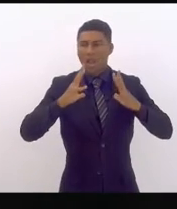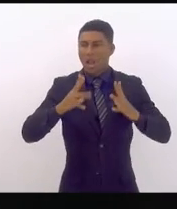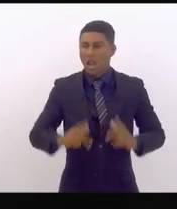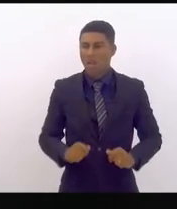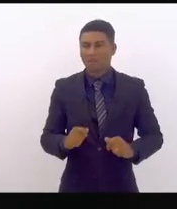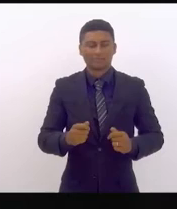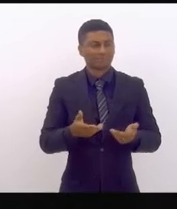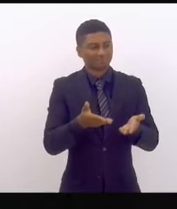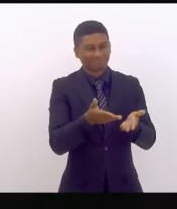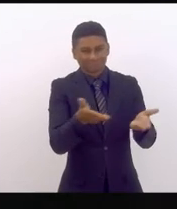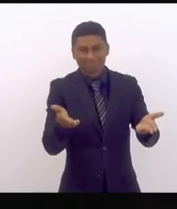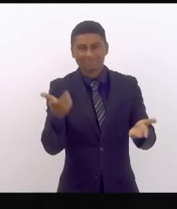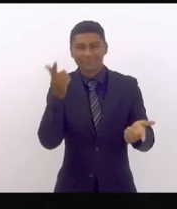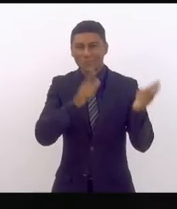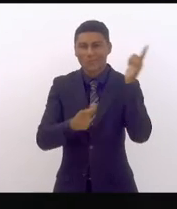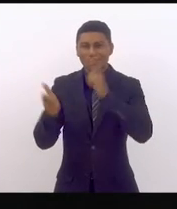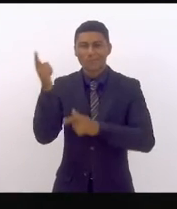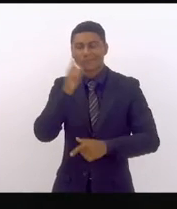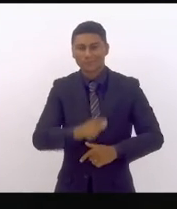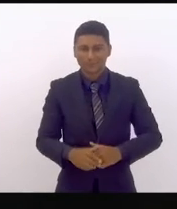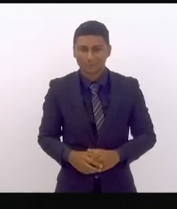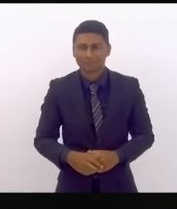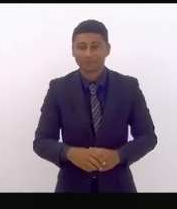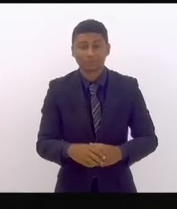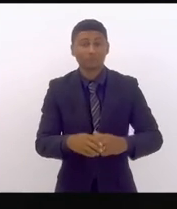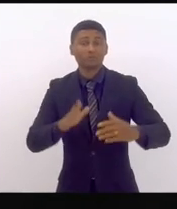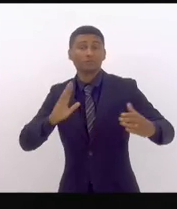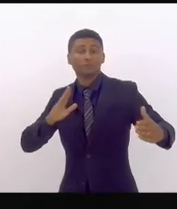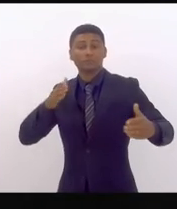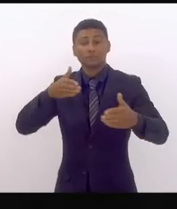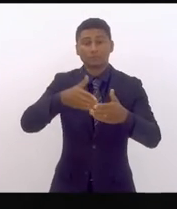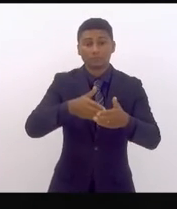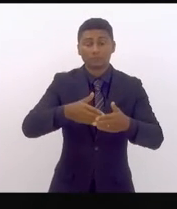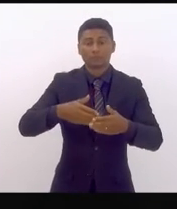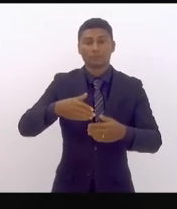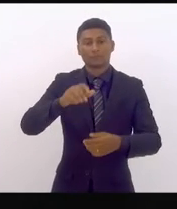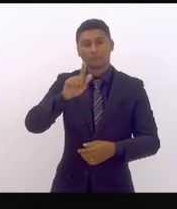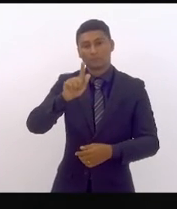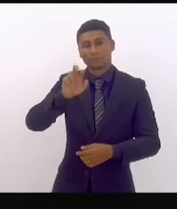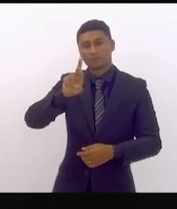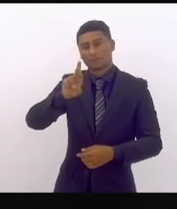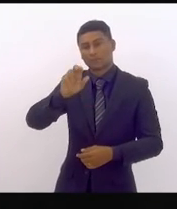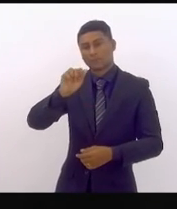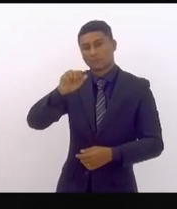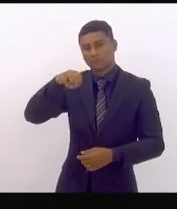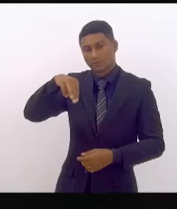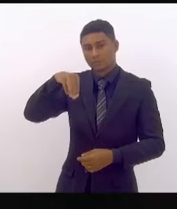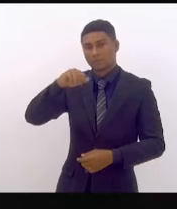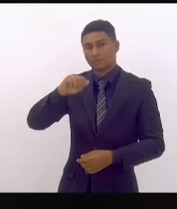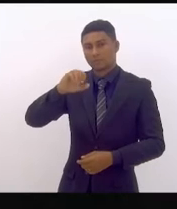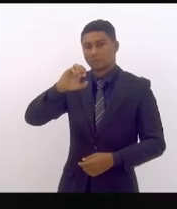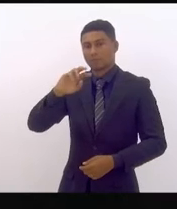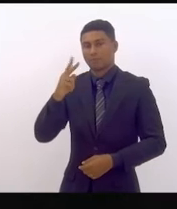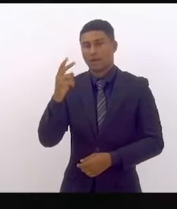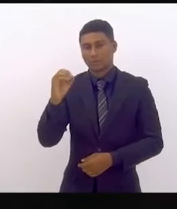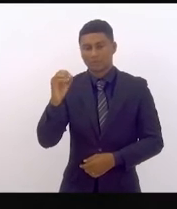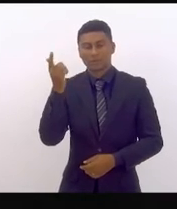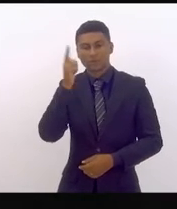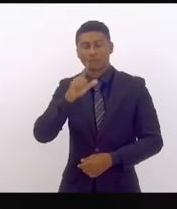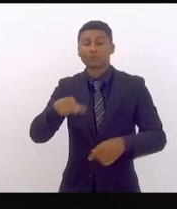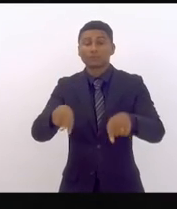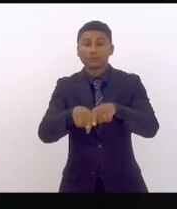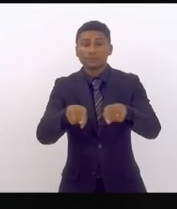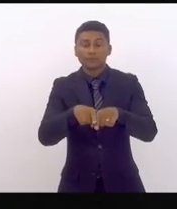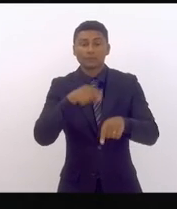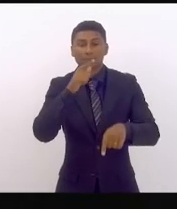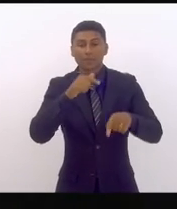jardinória Jardim Paraíso indo Jardim Gramacho em Duque de Caxias tragamos também o dono